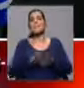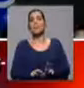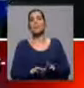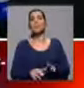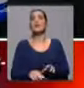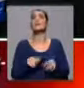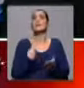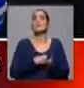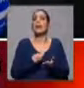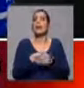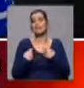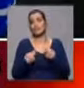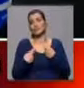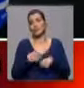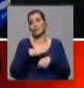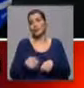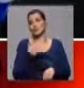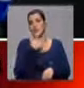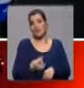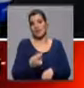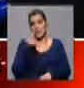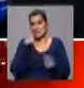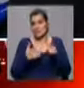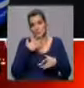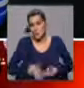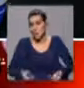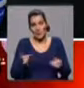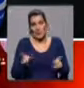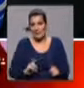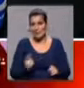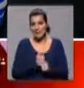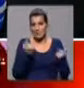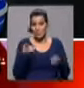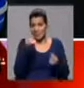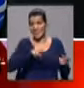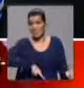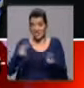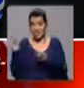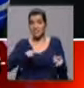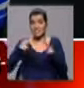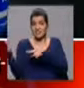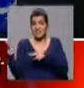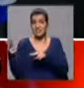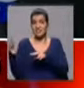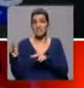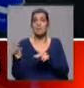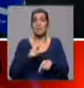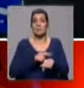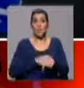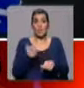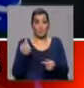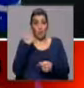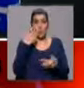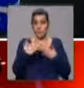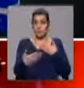pagar despesas relacionadas com o Natal. Ninguém está a acreditar, justamente porque estas transferências estão a acentuar-se nesta última semana